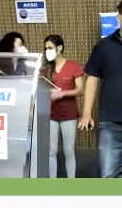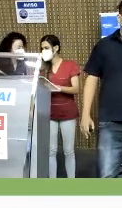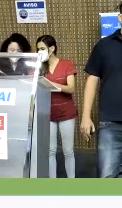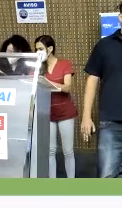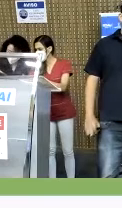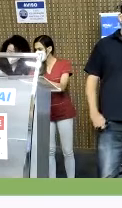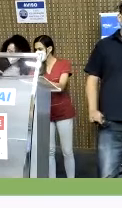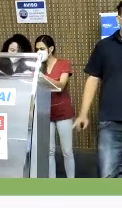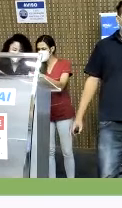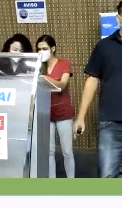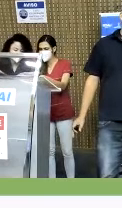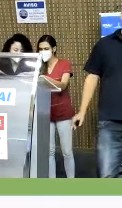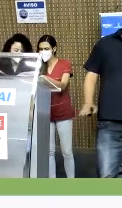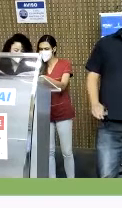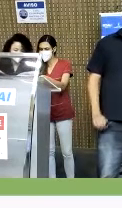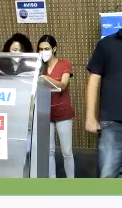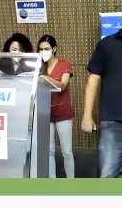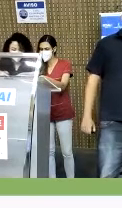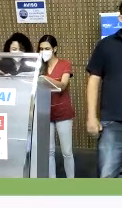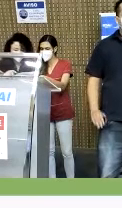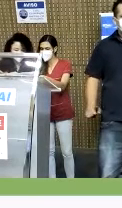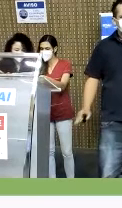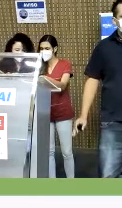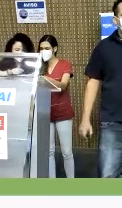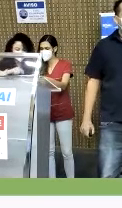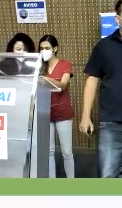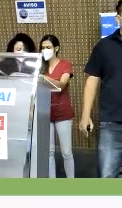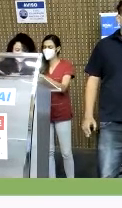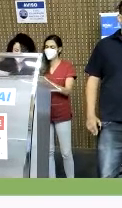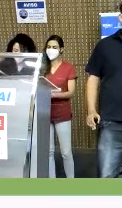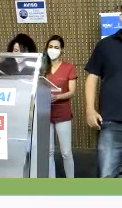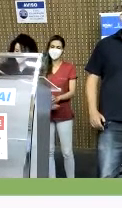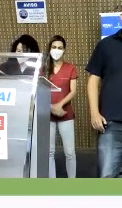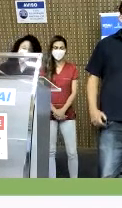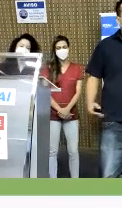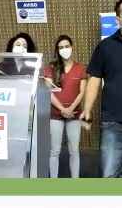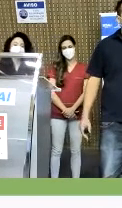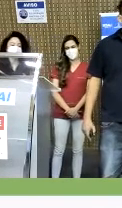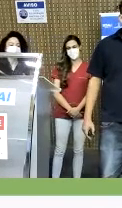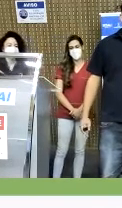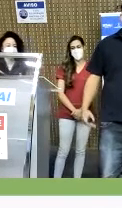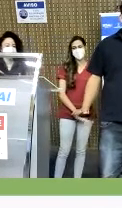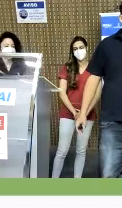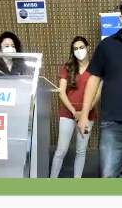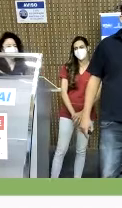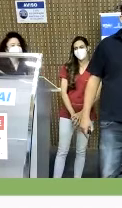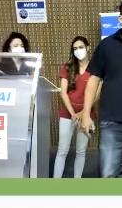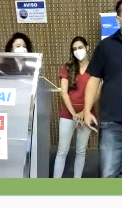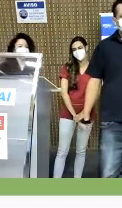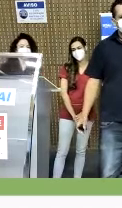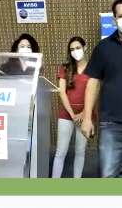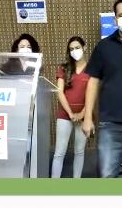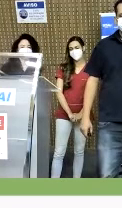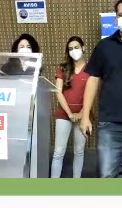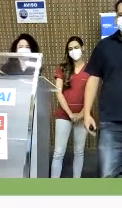ele bem básico, porque assim é geral. Às vezes é da recepção, às vezes é do médico específico, às vezes é do próprio agente comunitário no acolhimento,